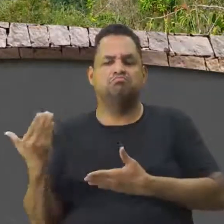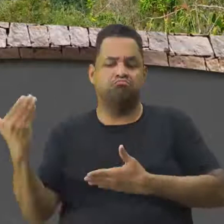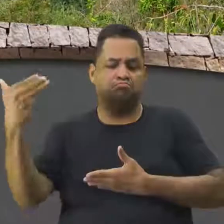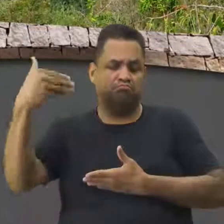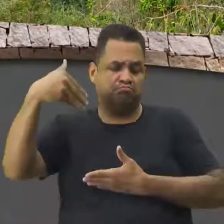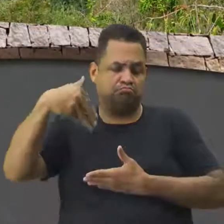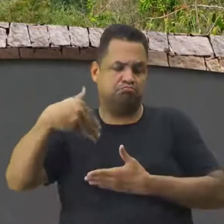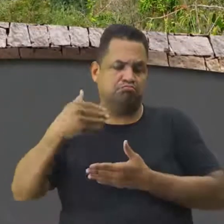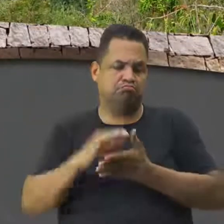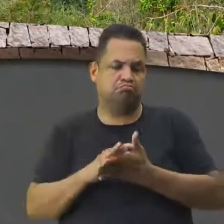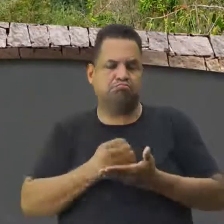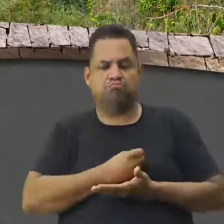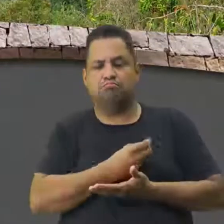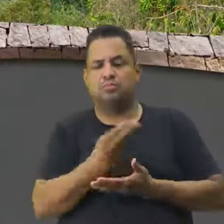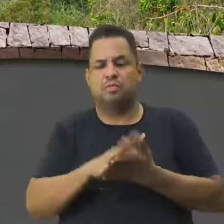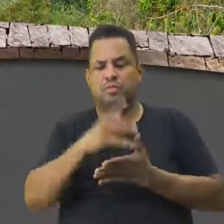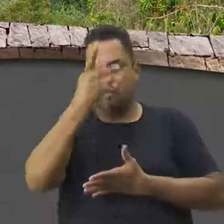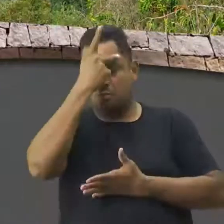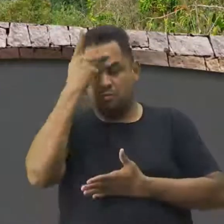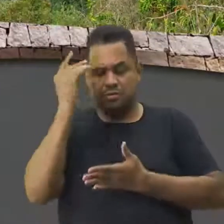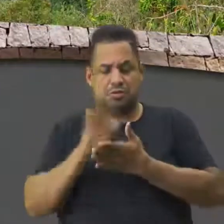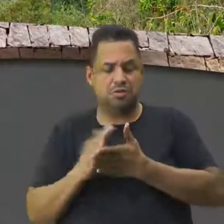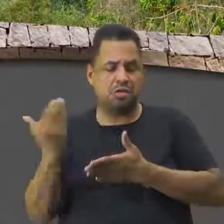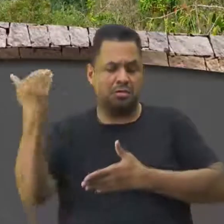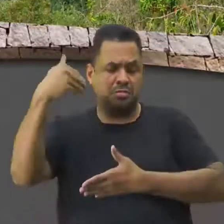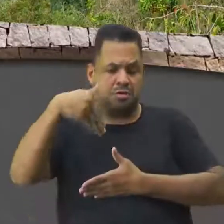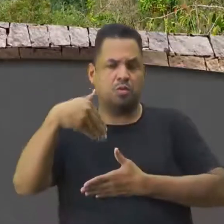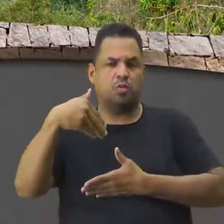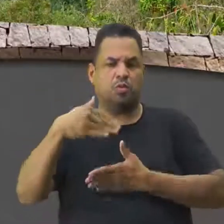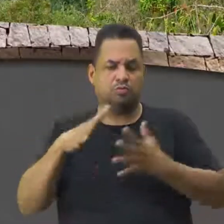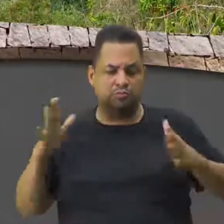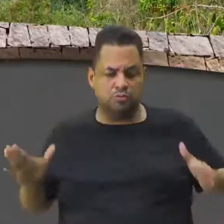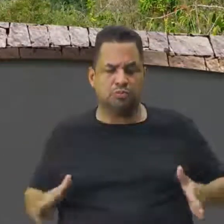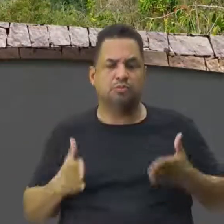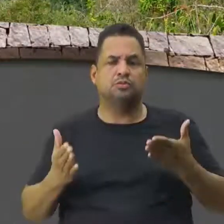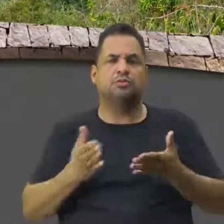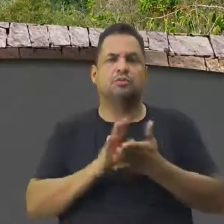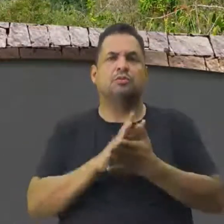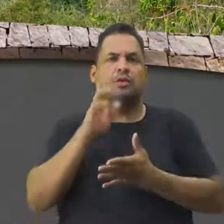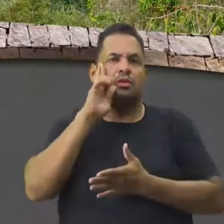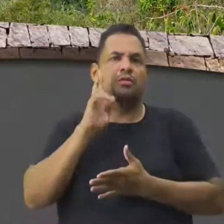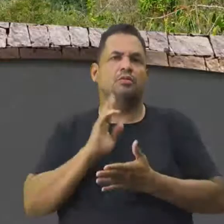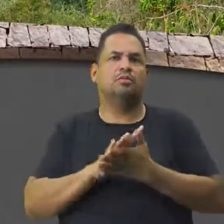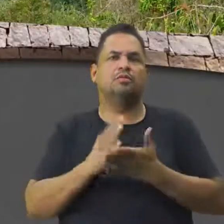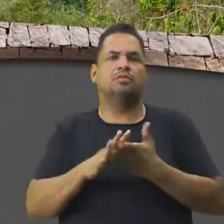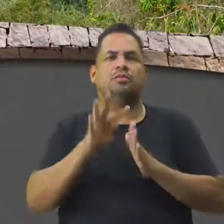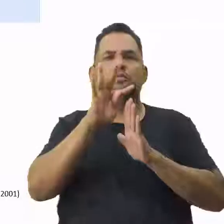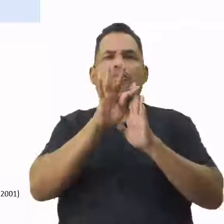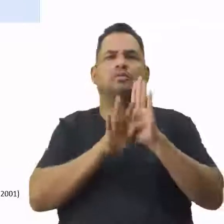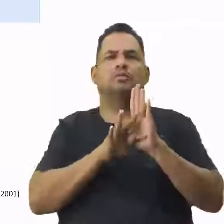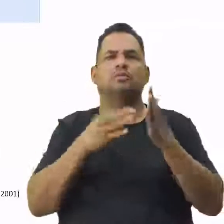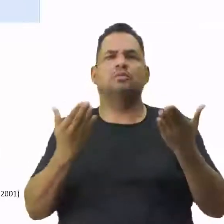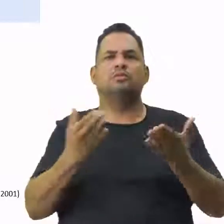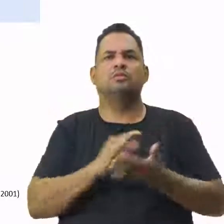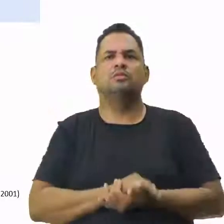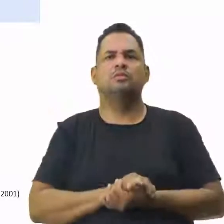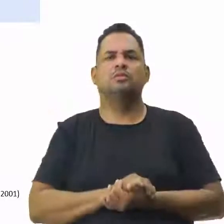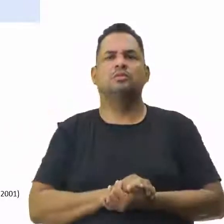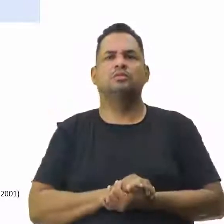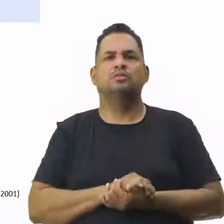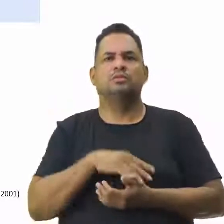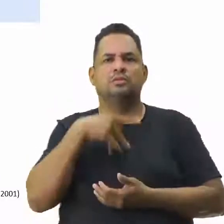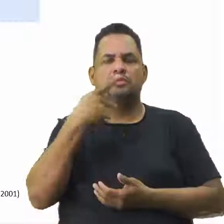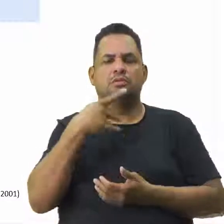grande quantidade de pessoas para Rondônia, ok? Vamos ver agora o texto que ele diz. Eu falei dos anos